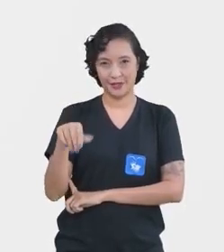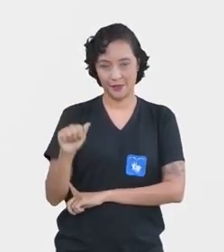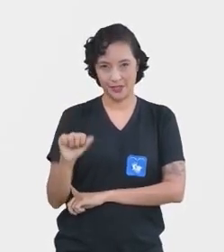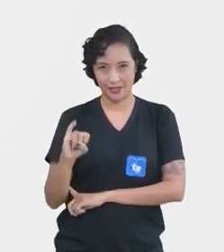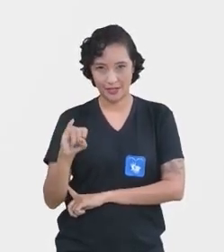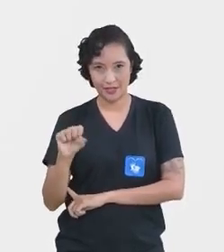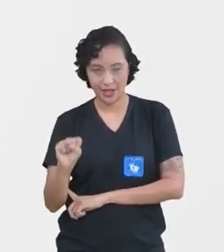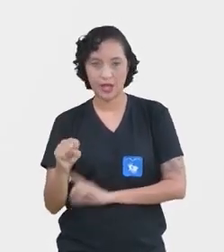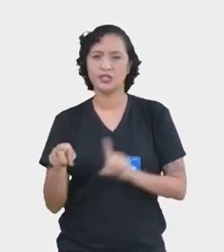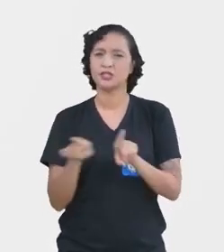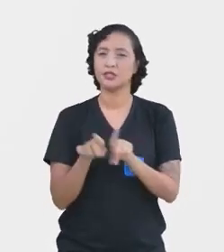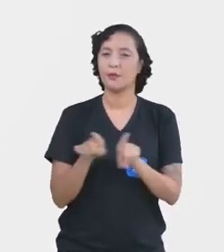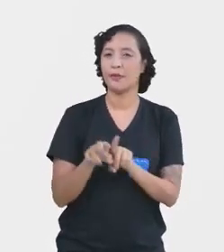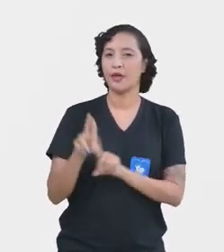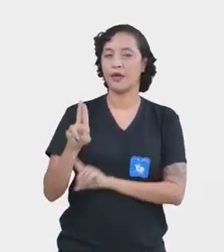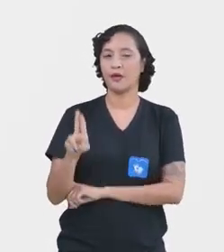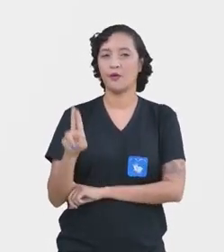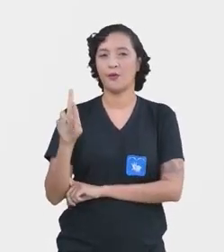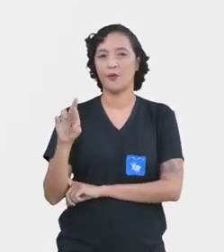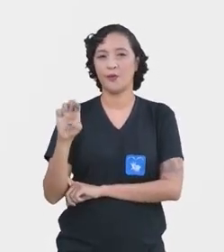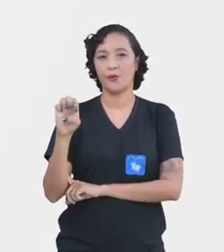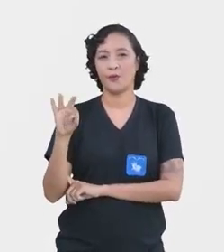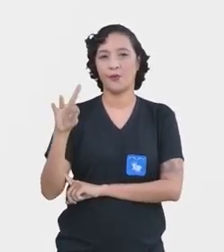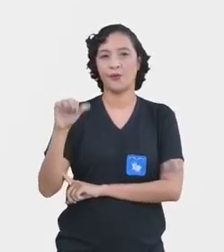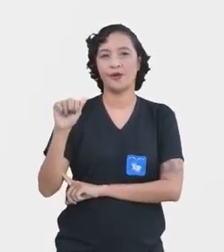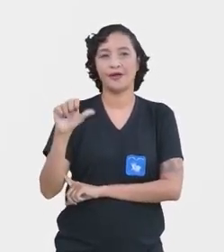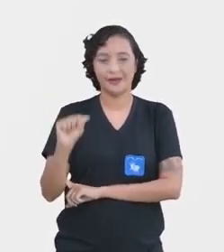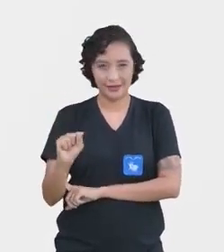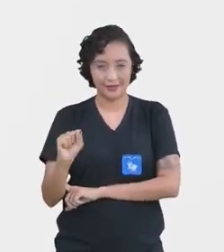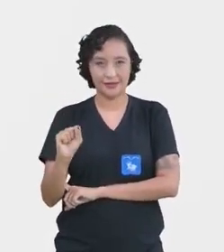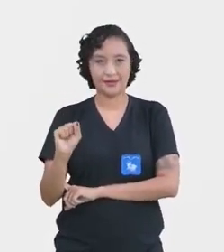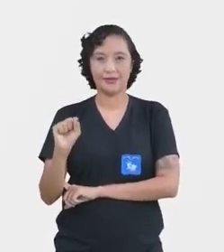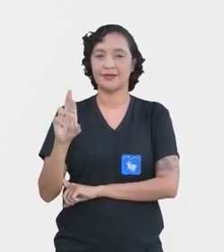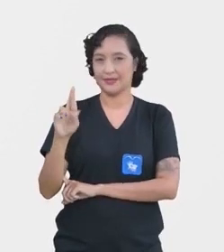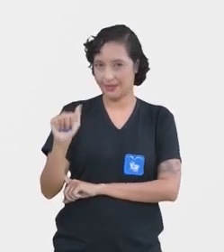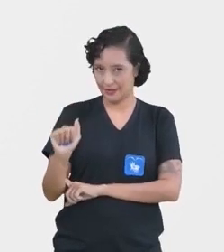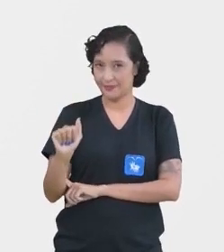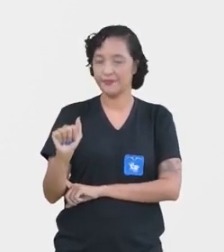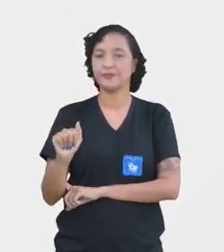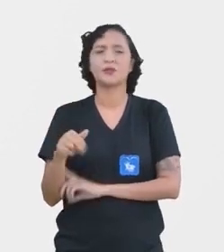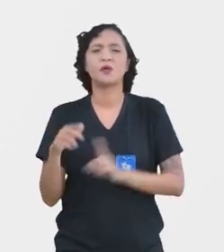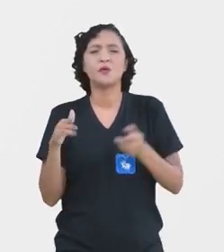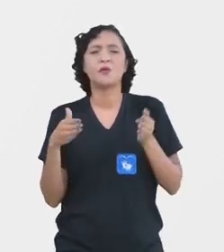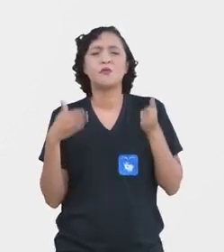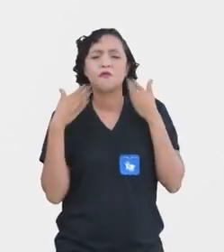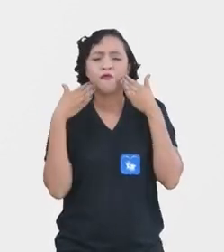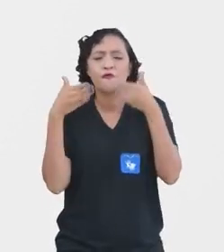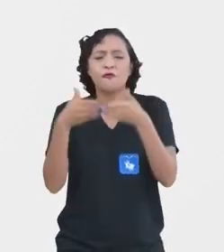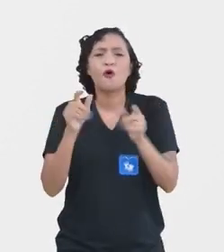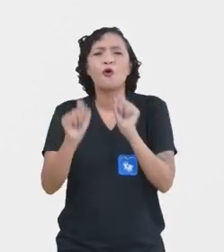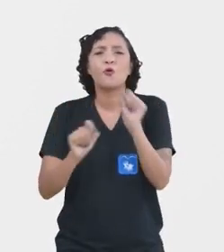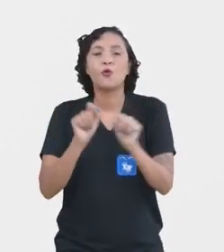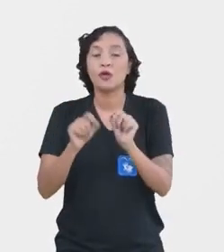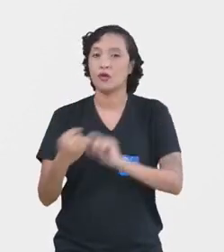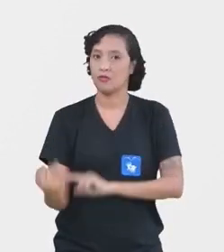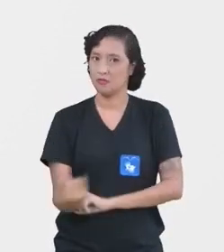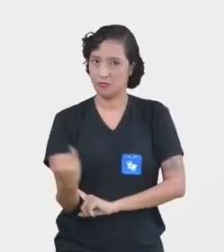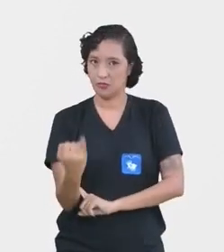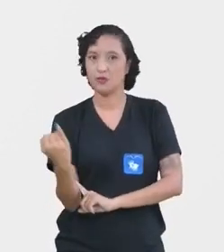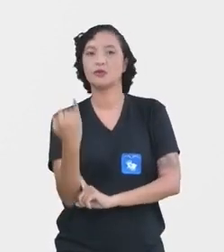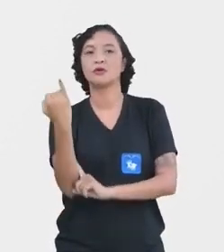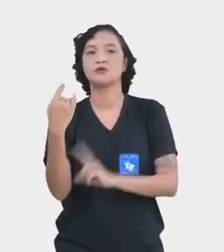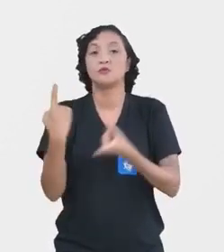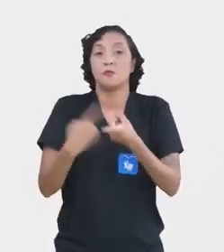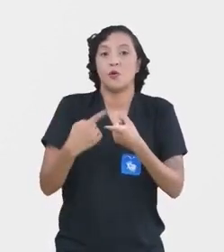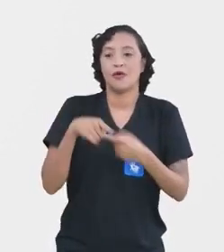bulbo-uretrais, que formam o líquido seminal. A função desse líquido seminal é muito importante, porque é ele